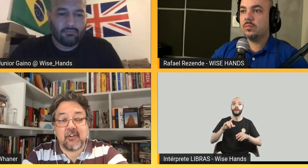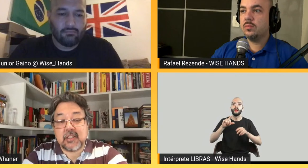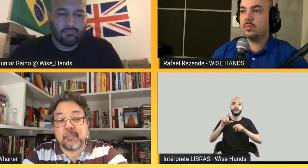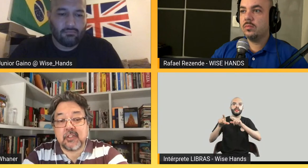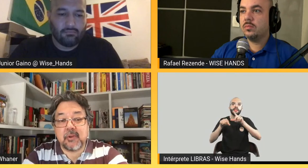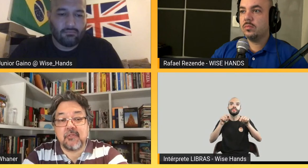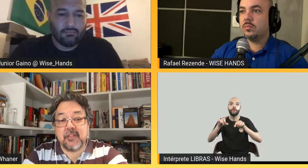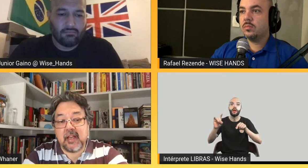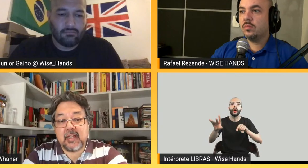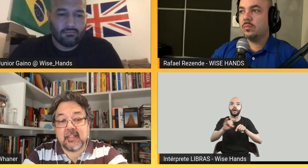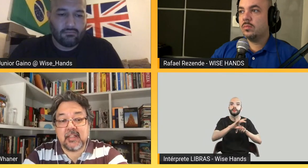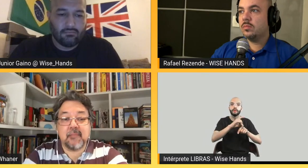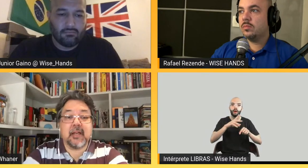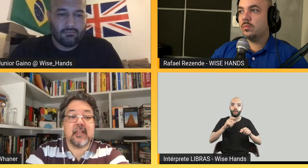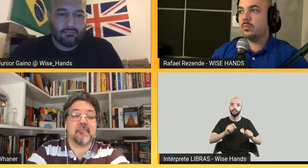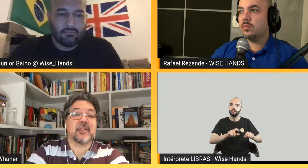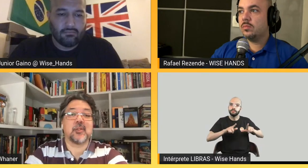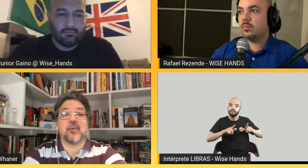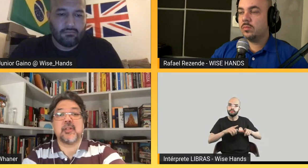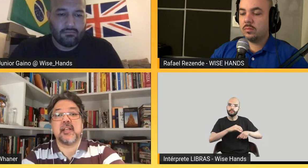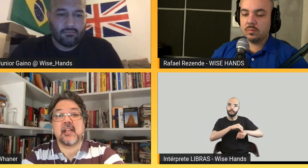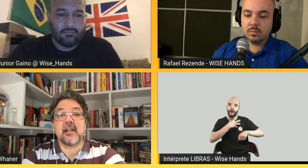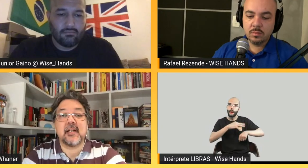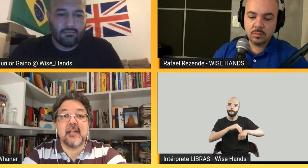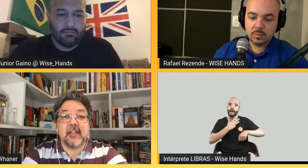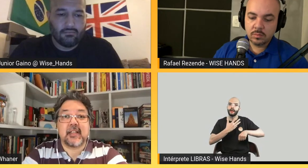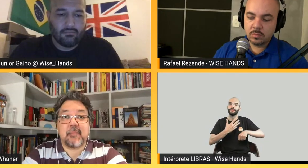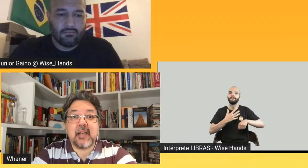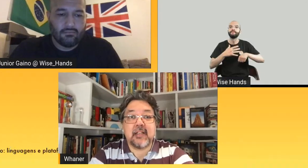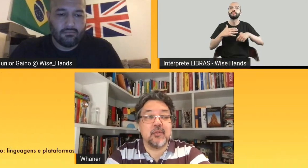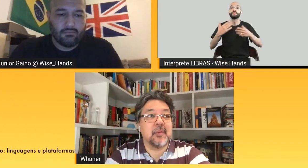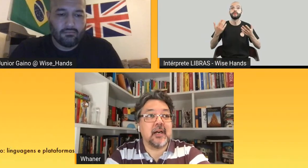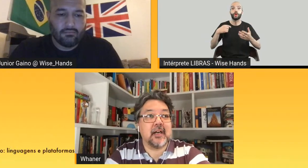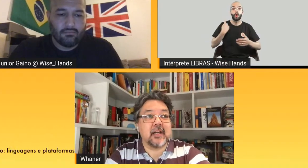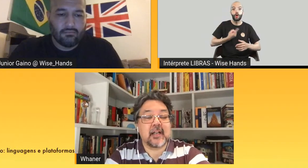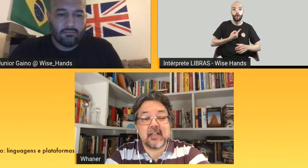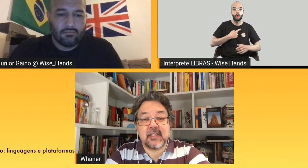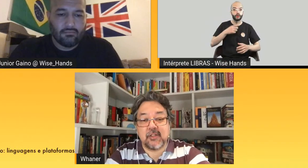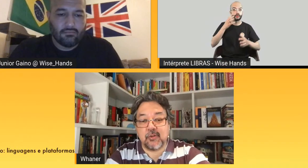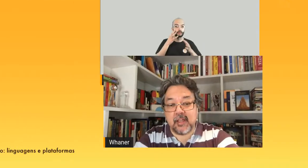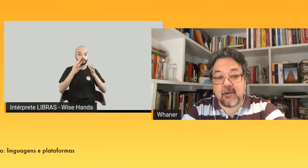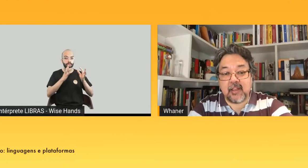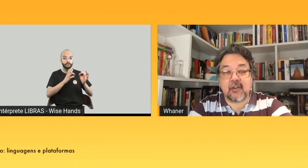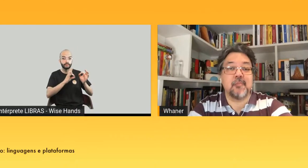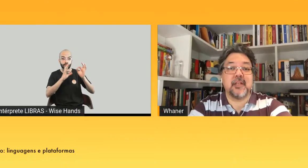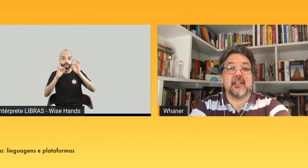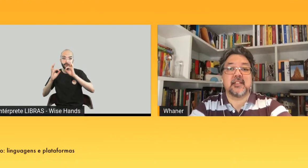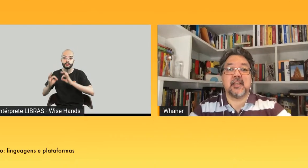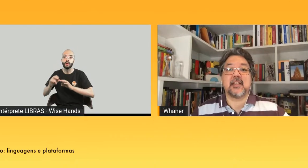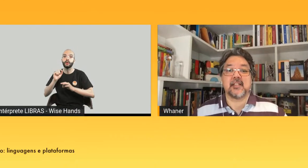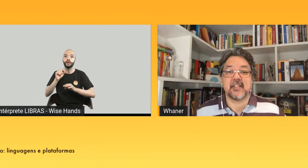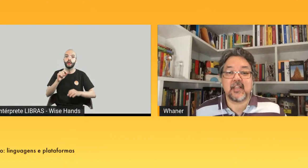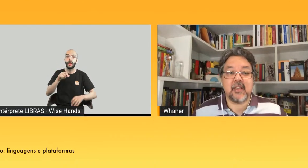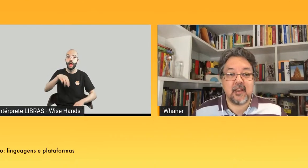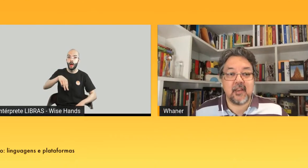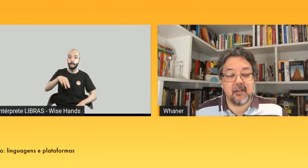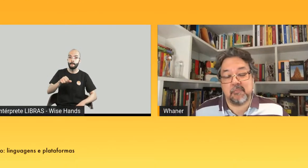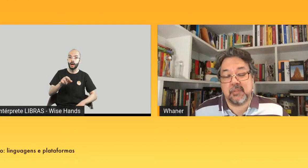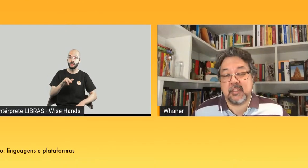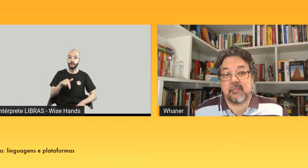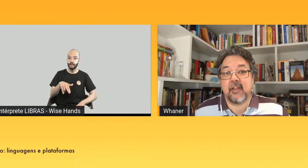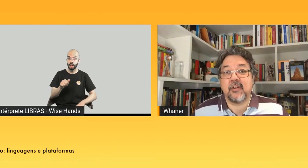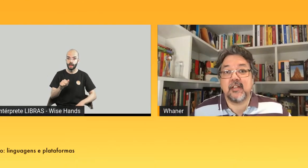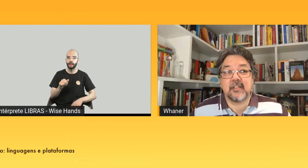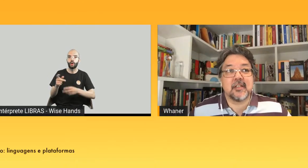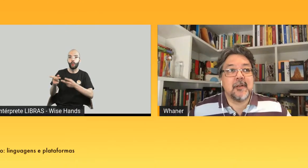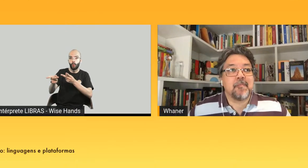E a nossa próxima convidada, que a Marina Pastore, ela trabalha numa casa editorial, que é a Companhia das Letras, que é